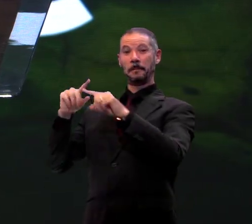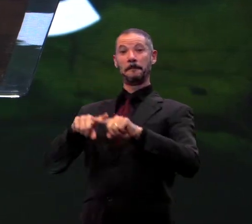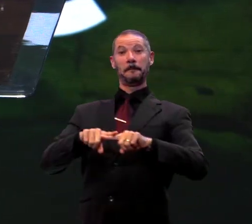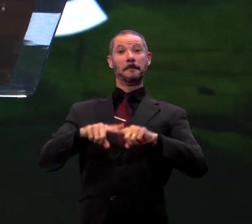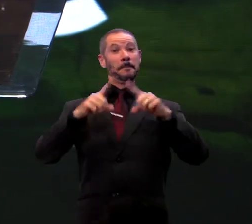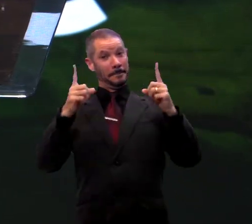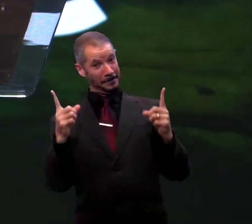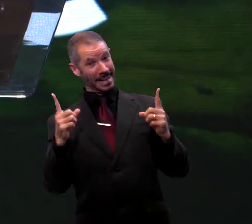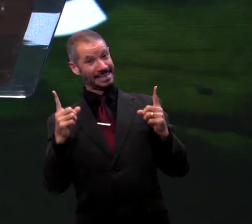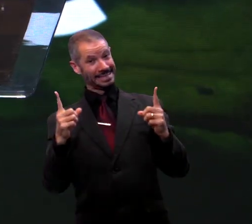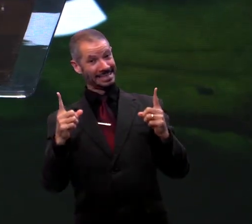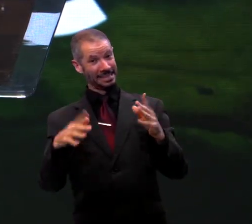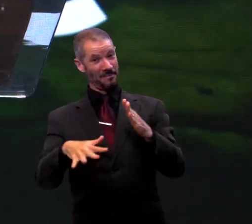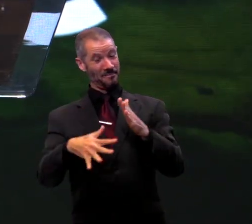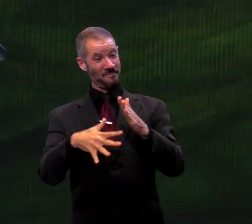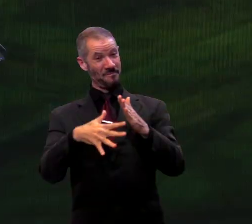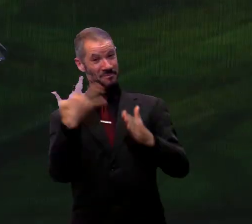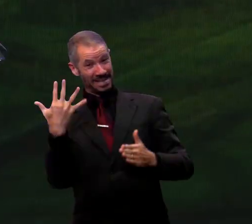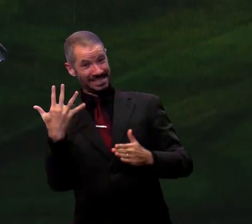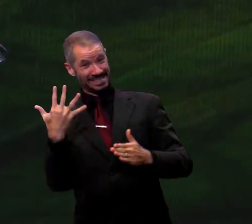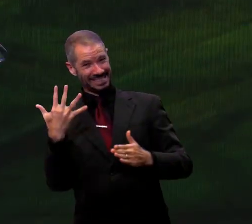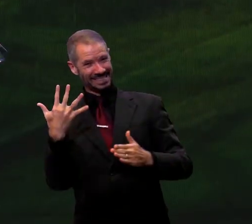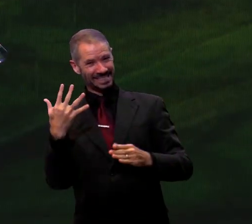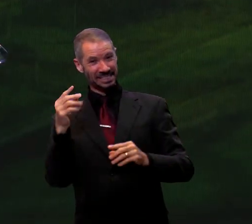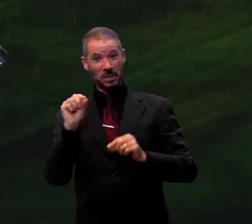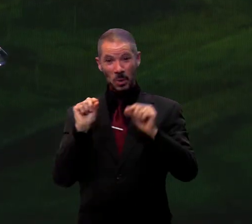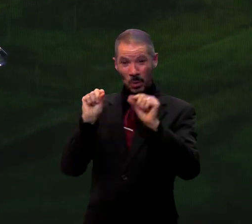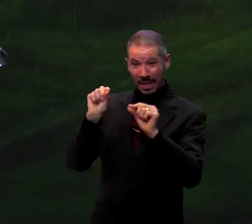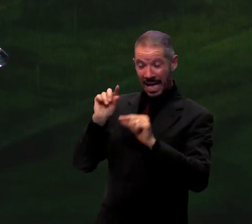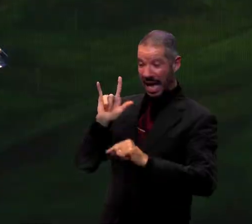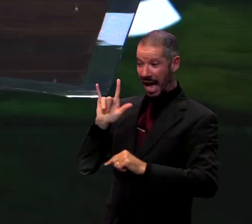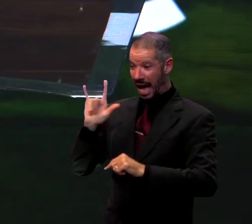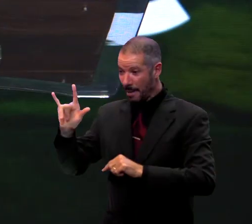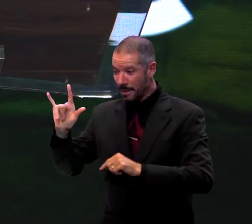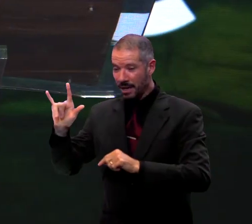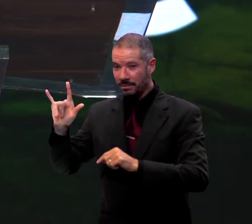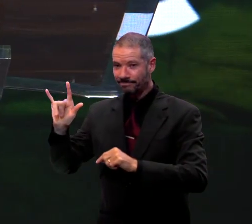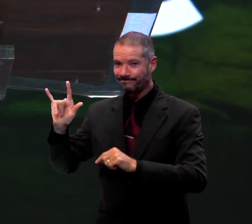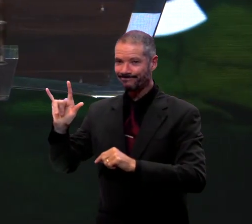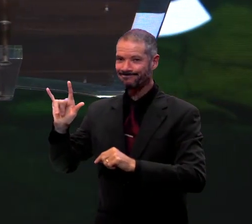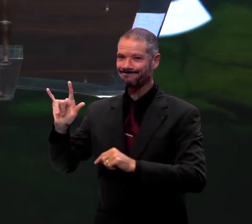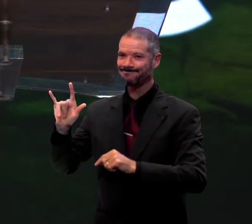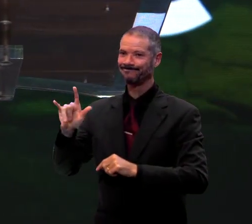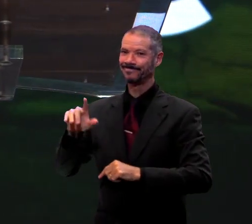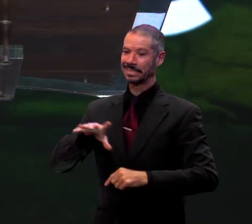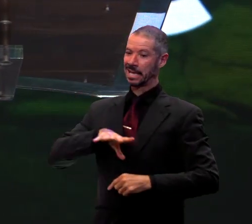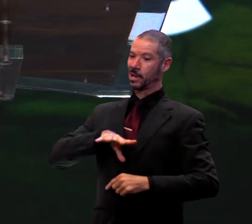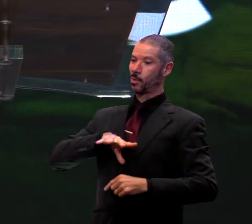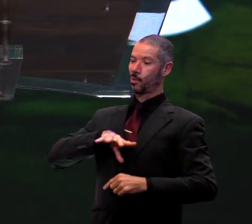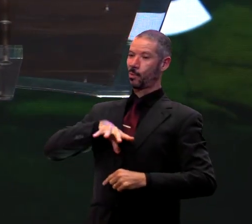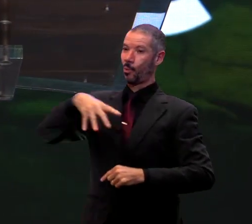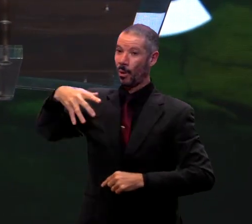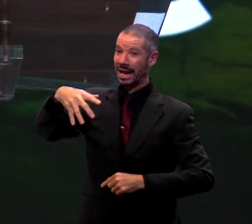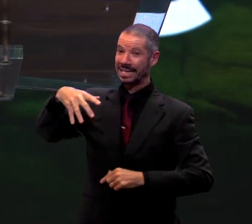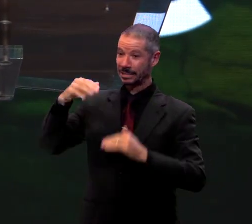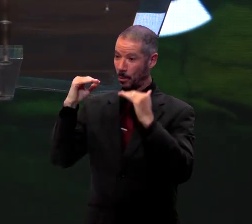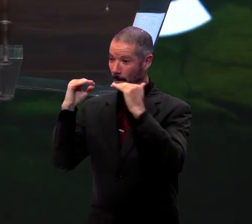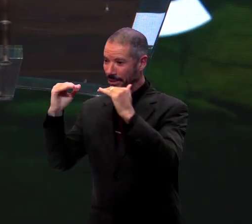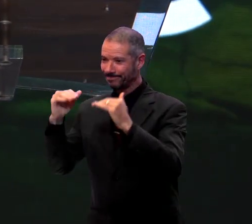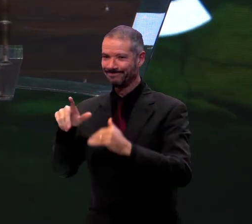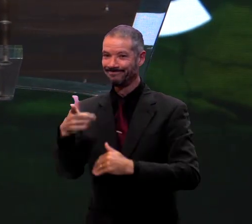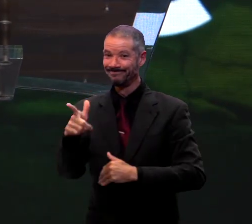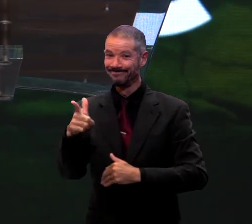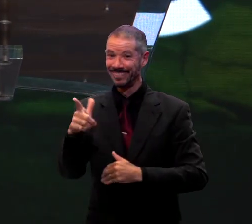Mas, tantas vezes você diz que ama, mas não tem coragem de